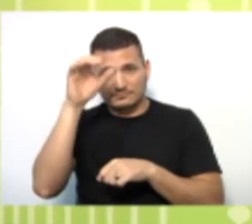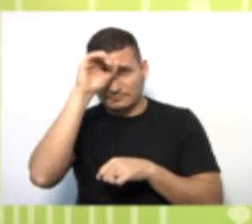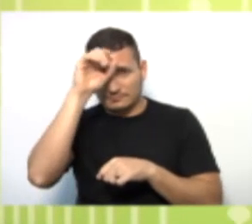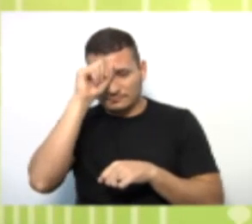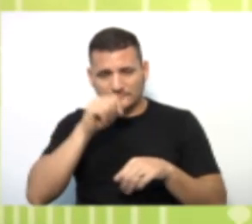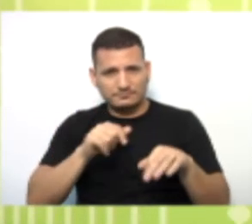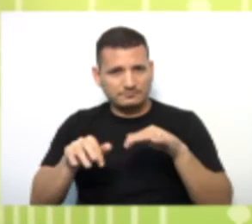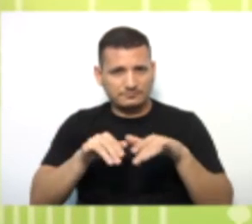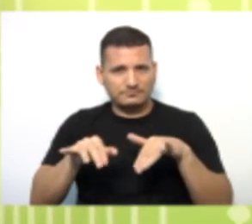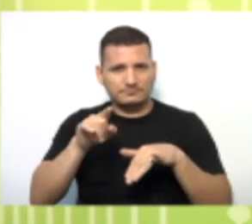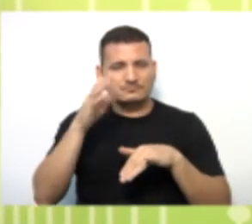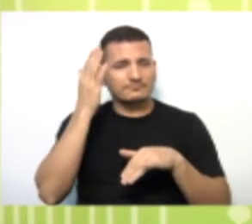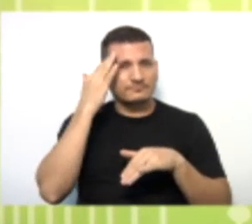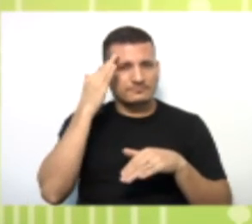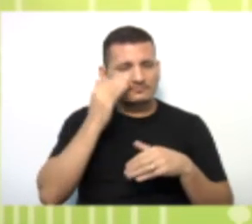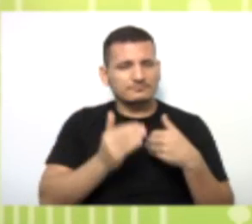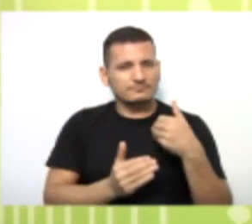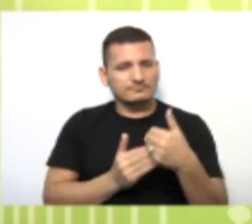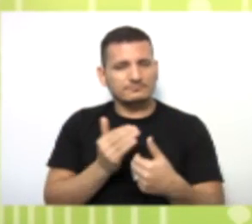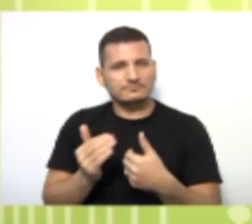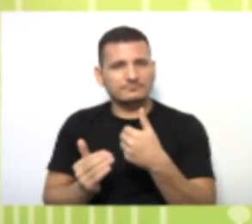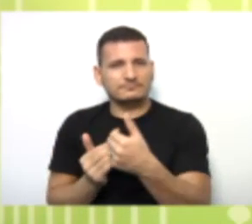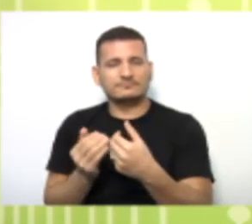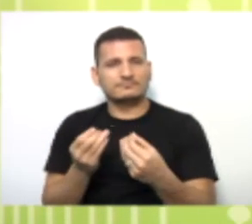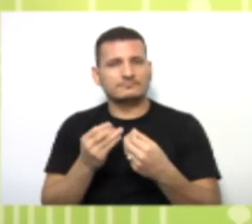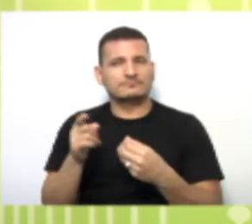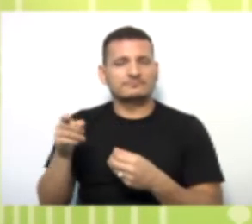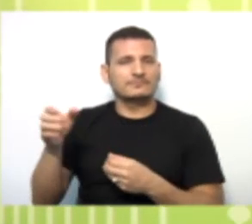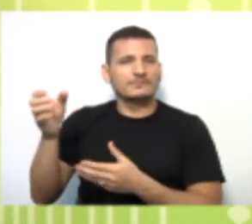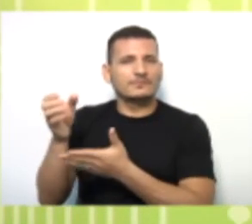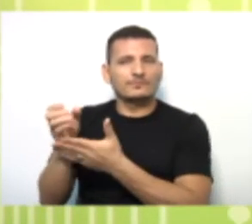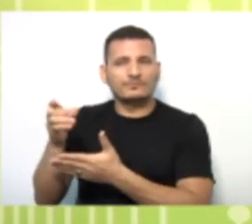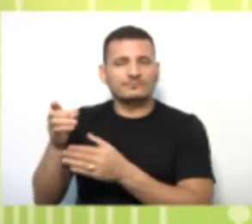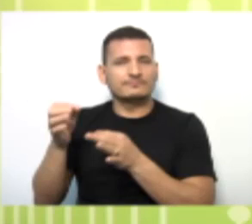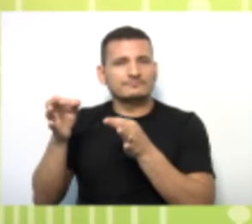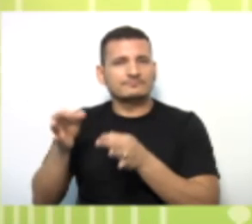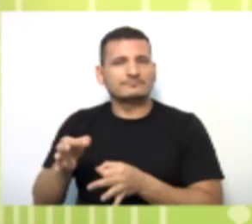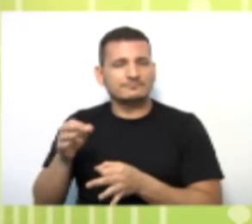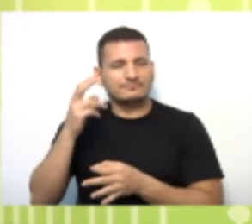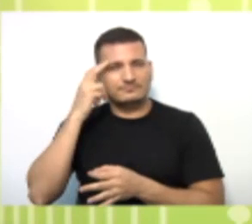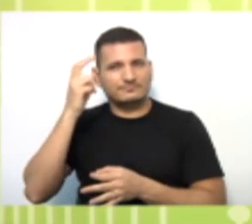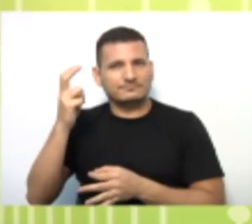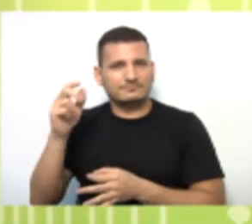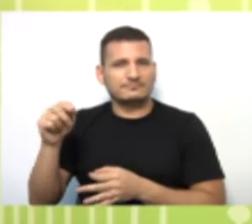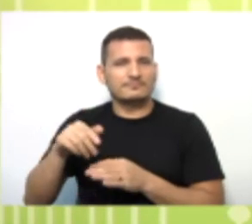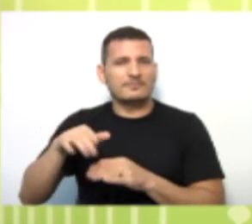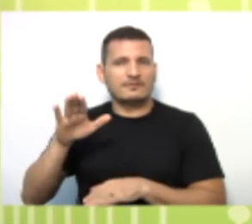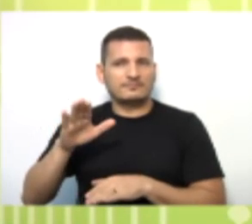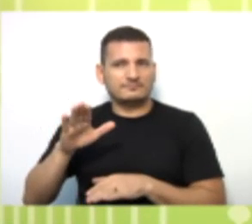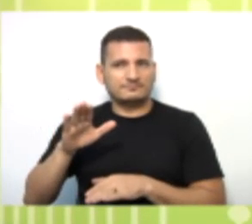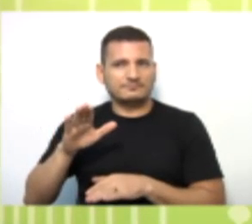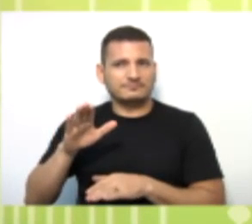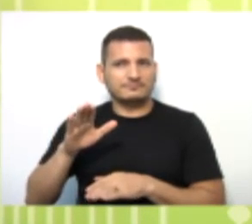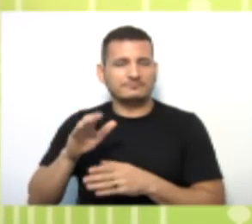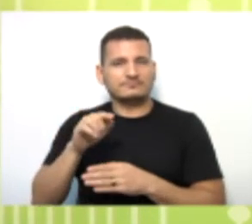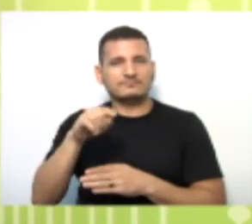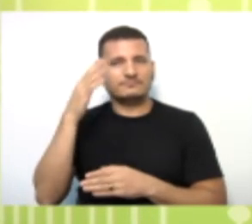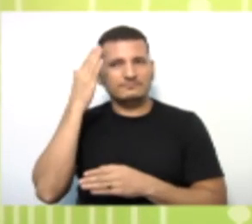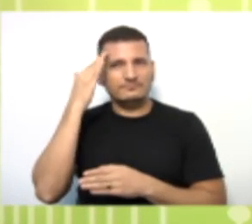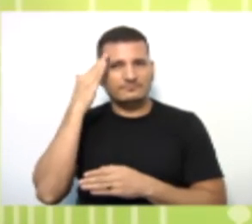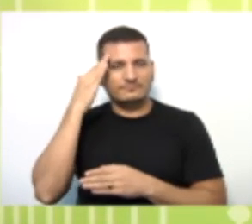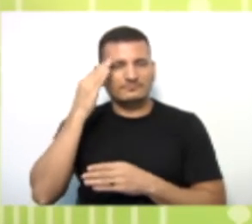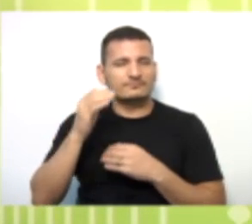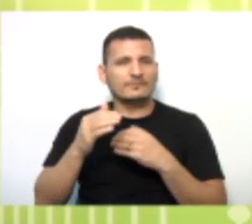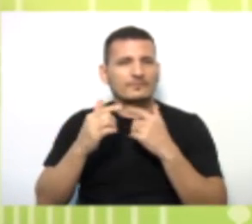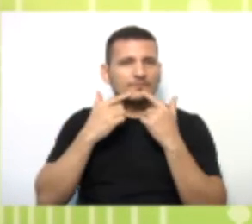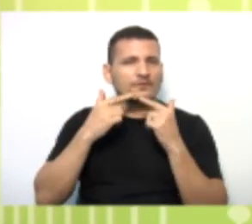programar, você vai saber todos os passos que são necessários para que esse copo possa funcionar de forma automatizada, gente, de funcionar de forma mais inteligente. E você vai saber qual